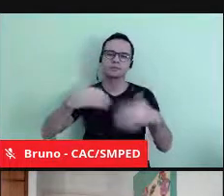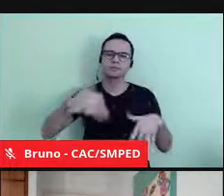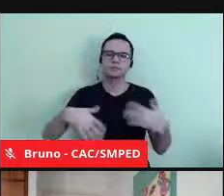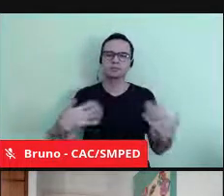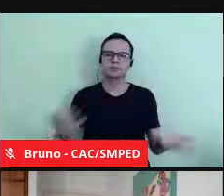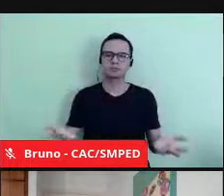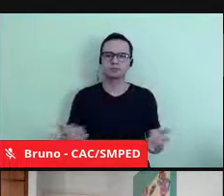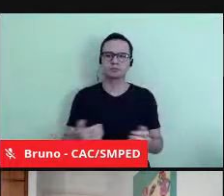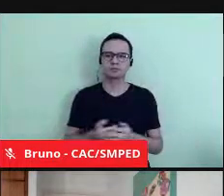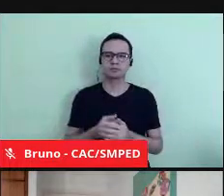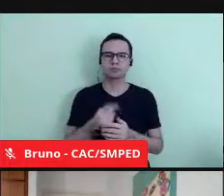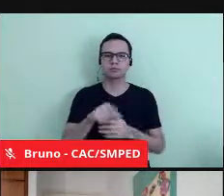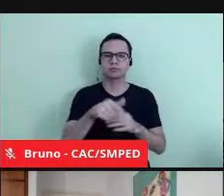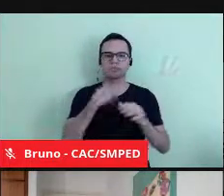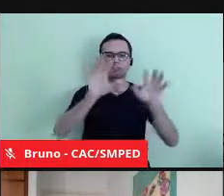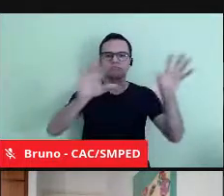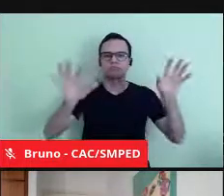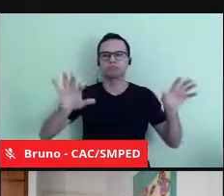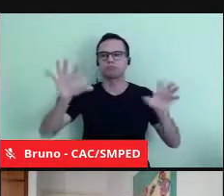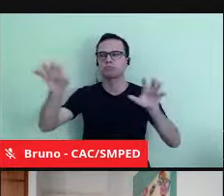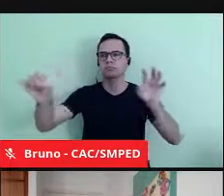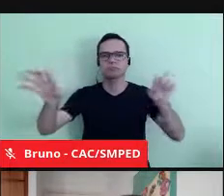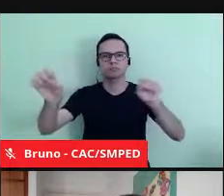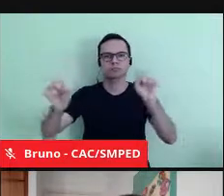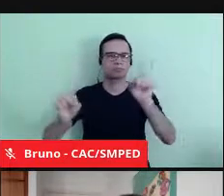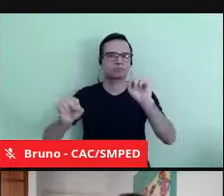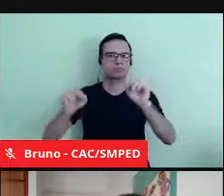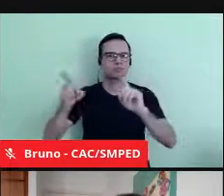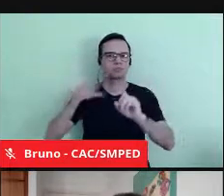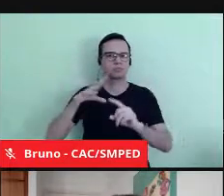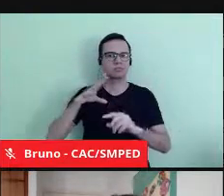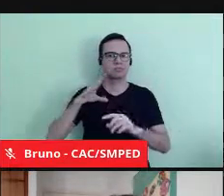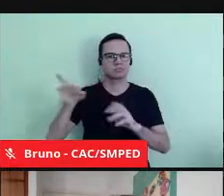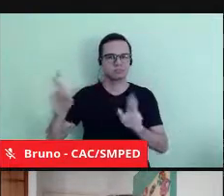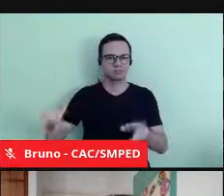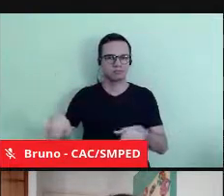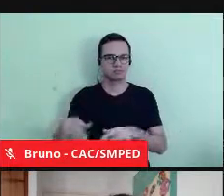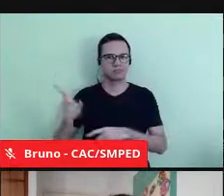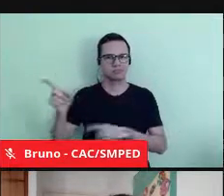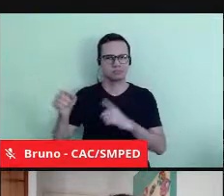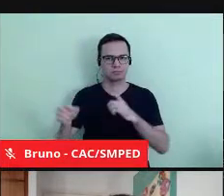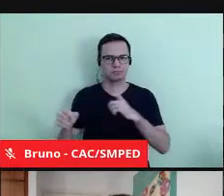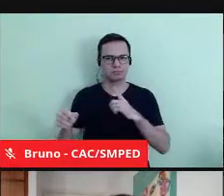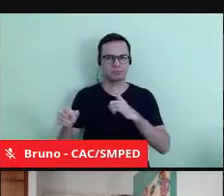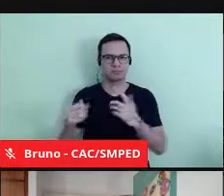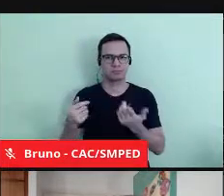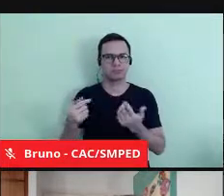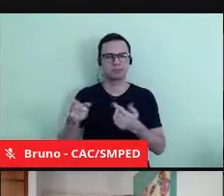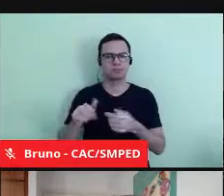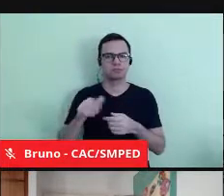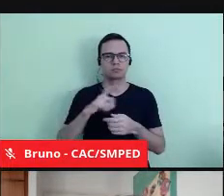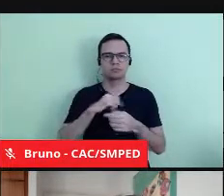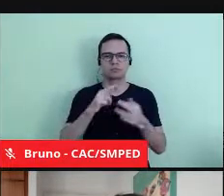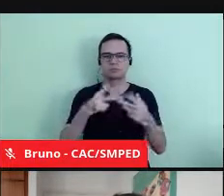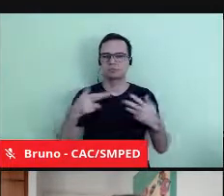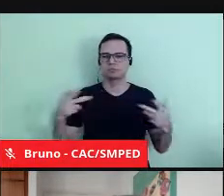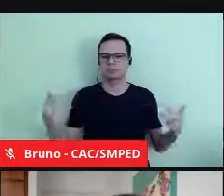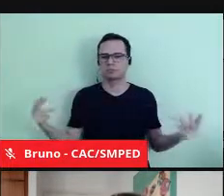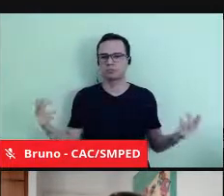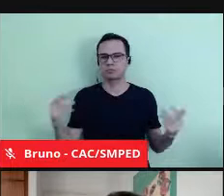um museu de objetos, como são outros museus aqui em São Paulo, então ele tem uma coisa um pouquinho diferente, e aí a gente tem uma série